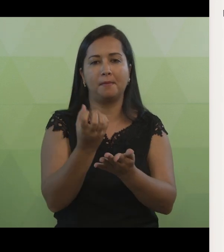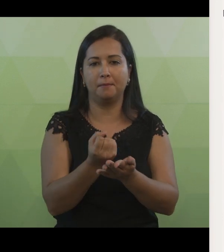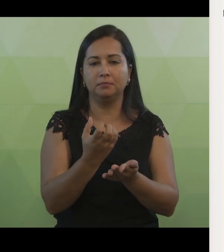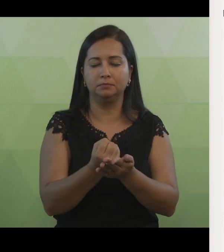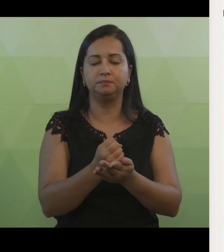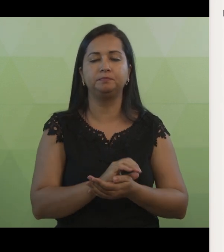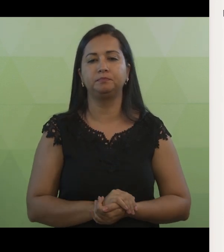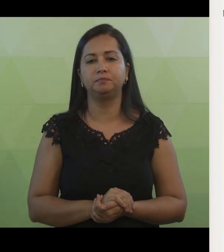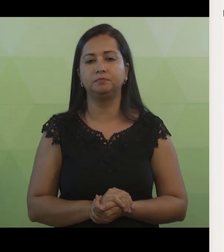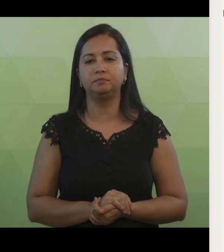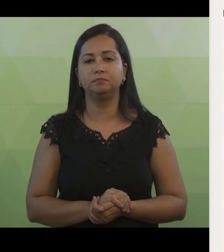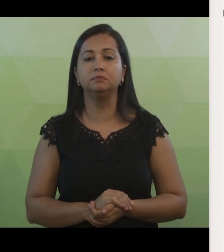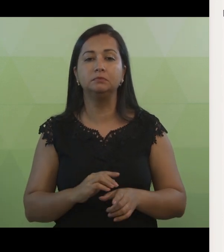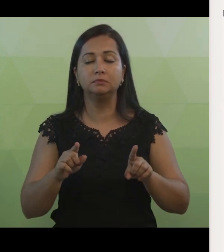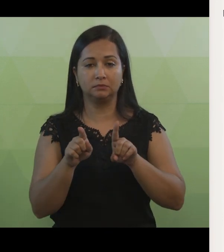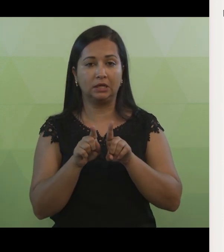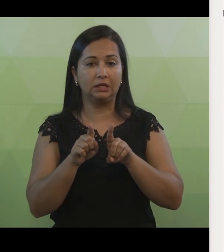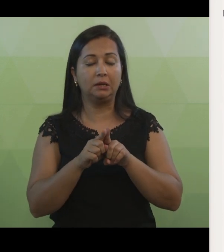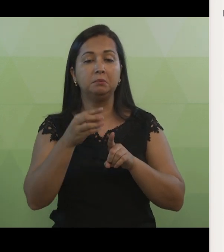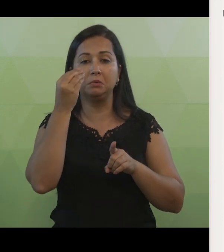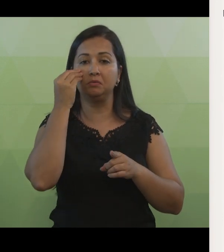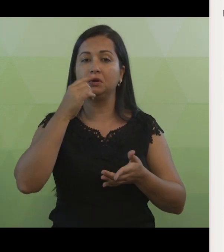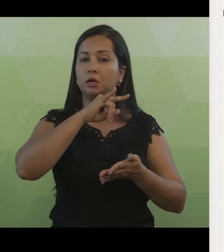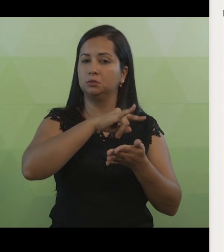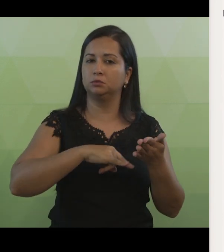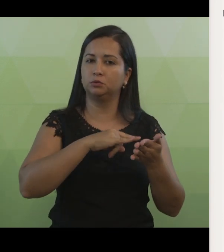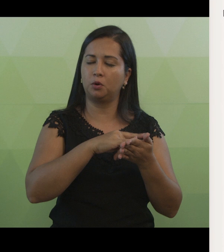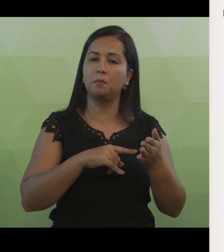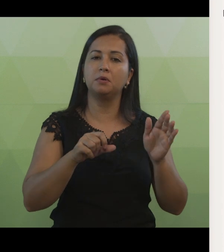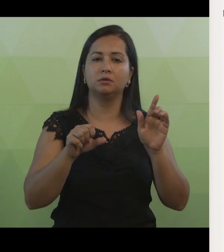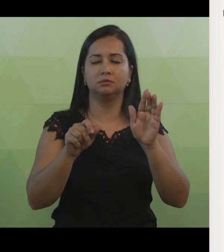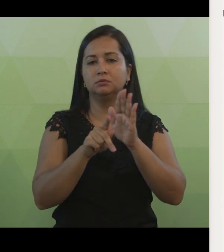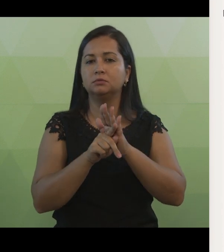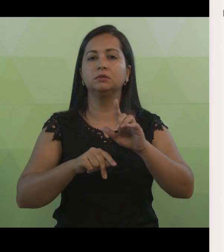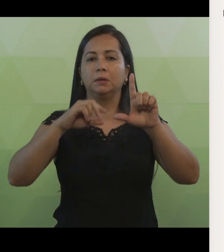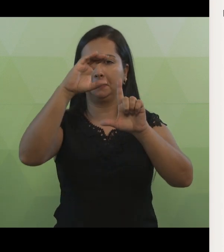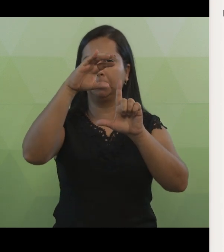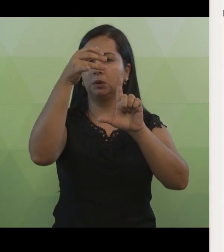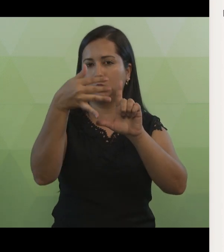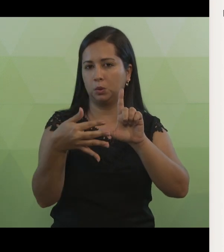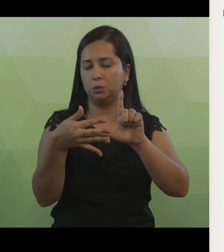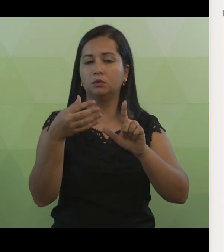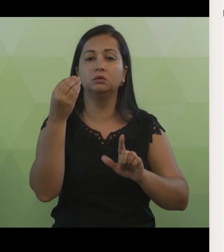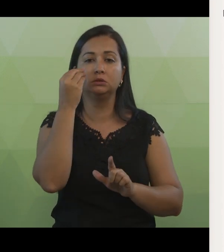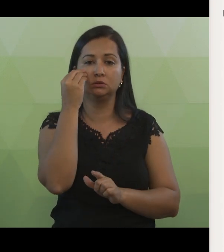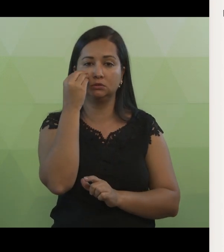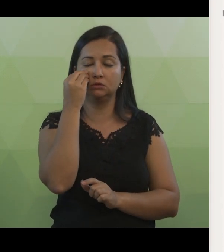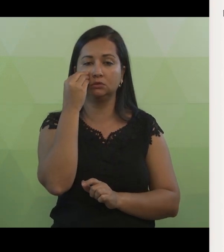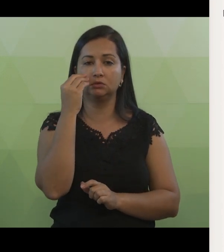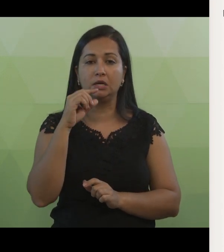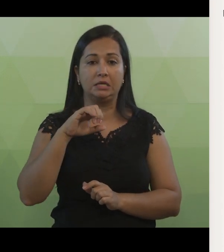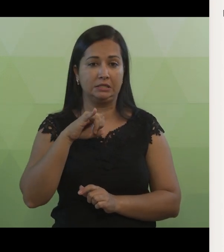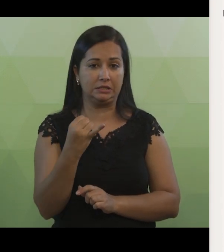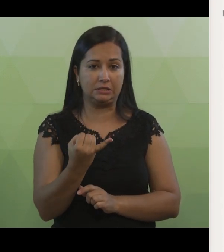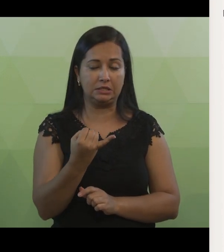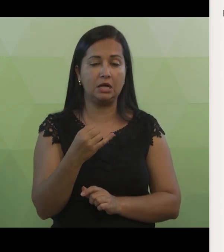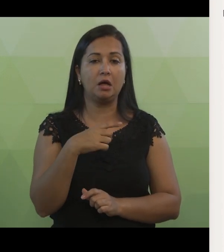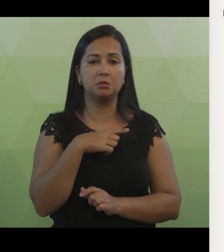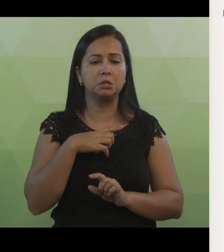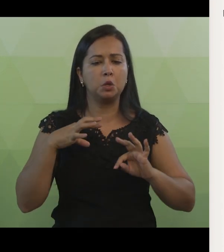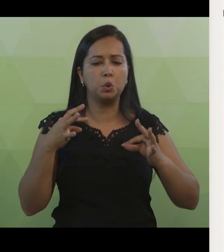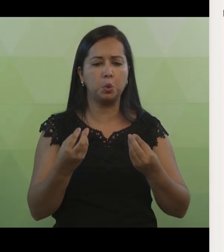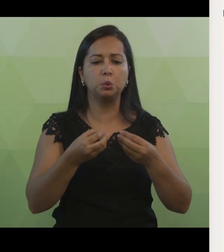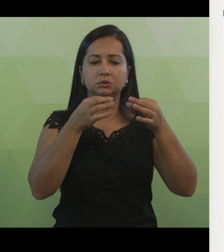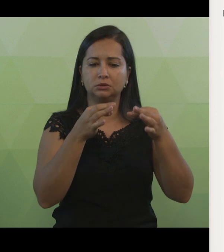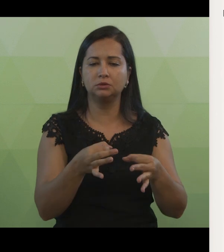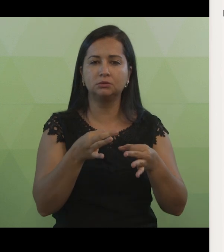A outra boa prática de segurança está relacionada à documentação do código. A documentação correta ajuda os desenvolvedores a conhecer a forma correta